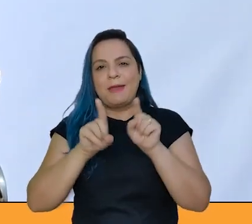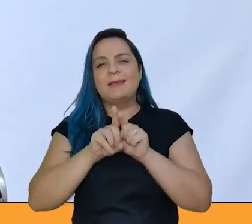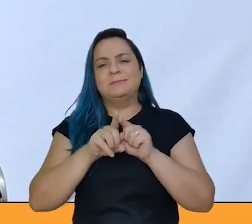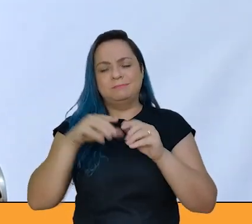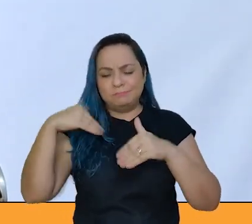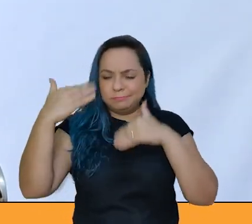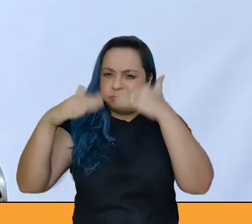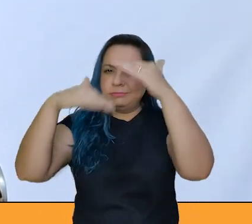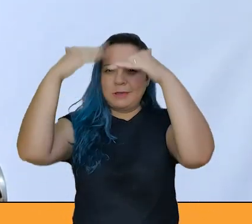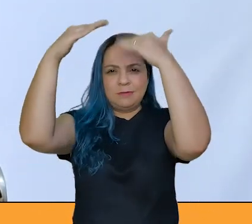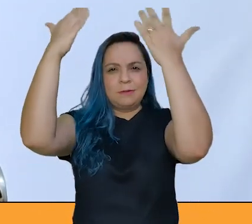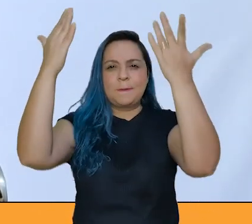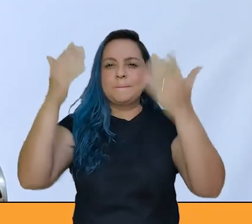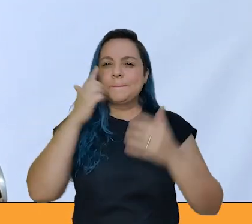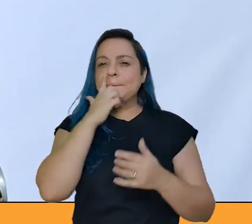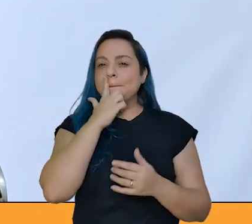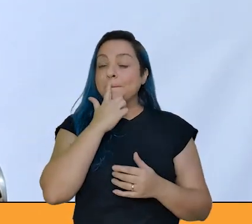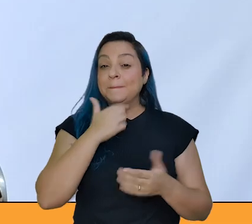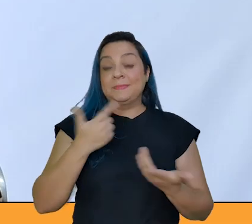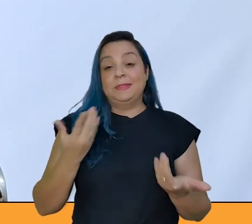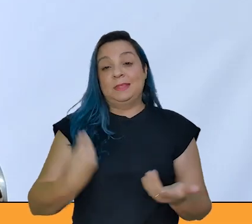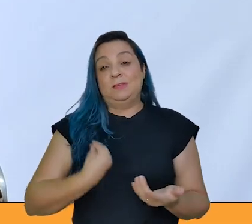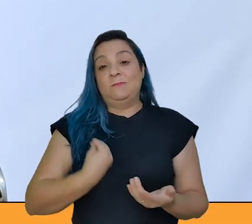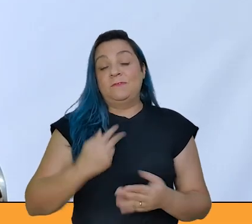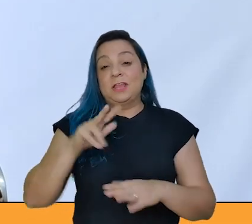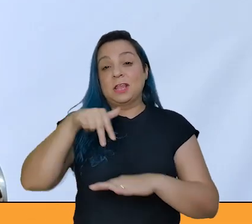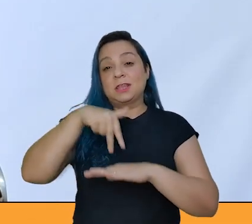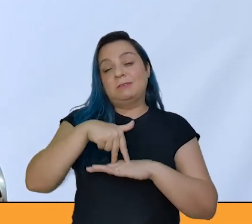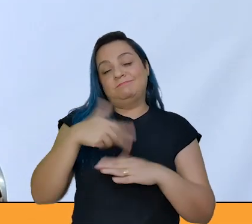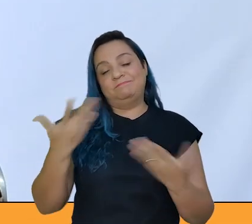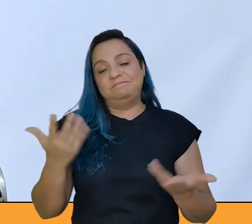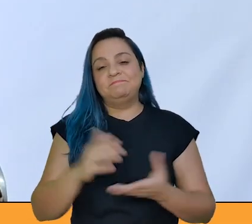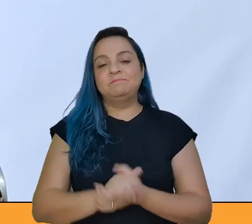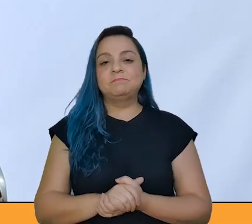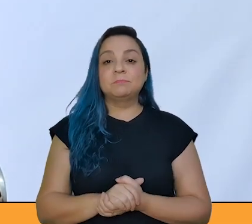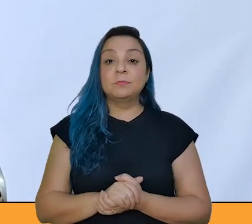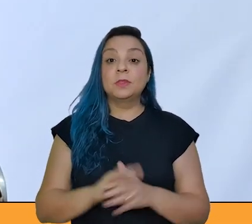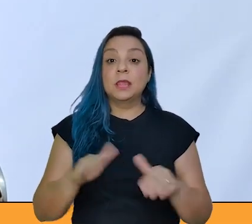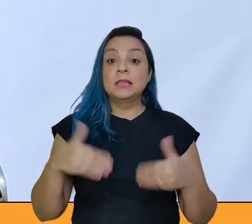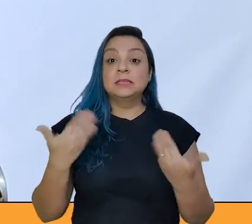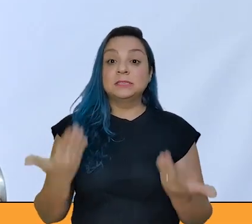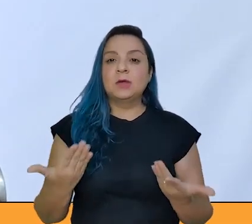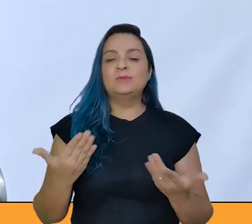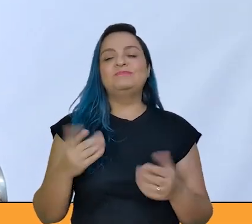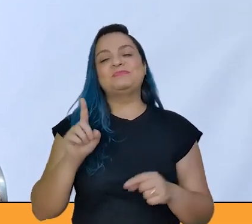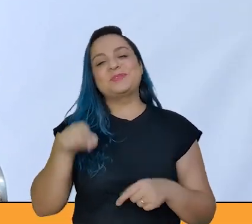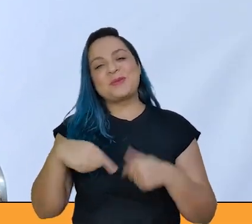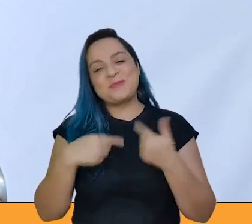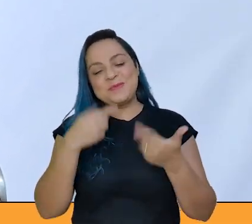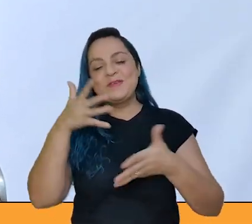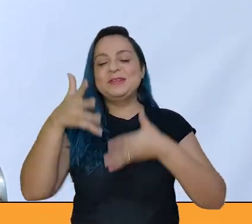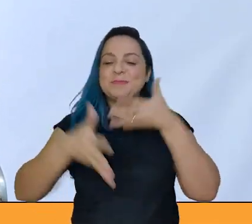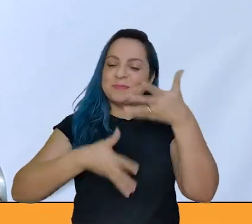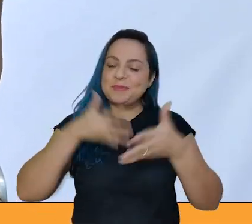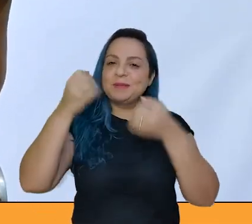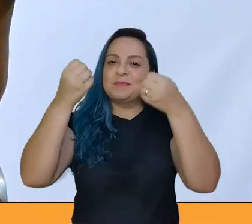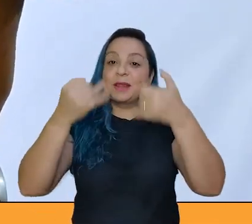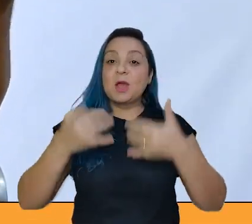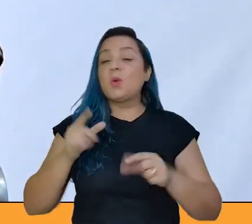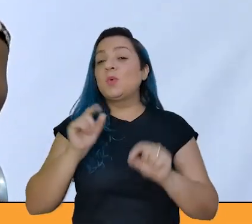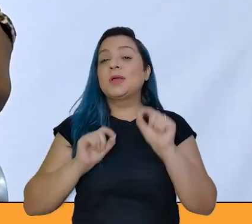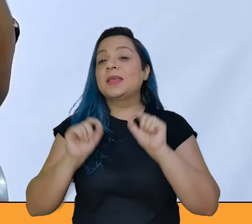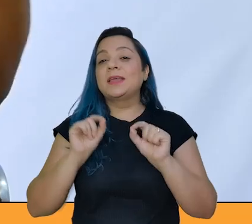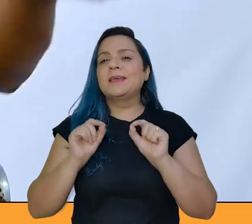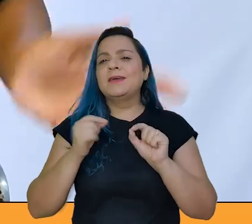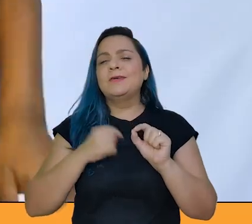assim, diversas camadas assim, dentro da sua existência através dessas linguagens. Então, depois de falar horrores, o que é tudo